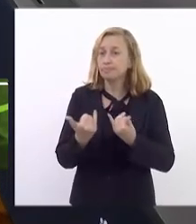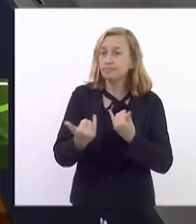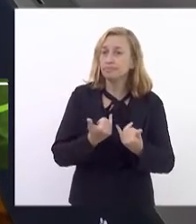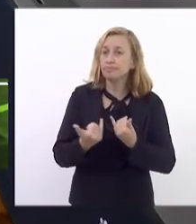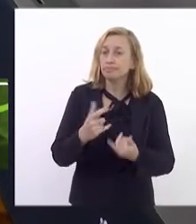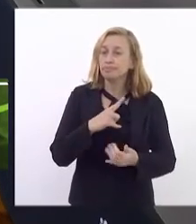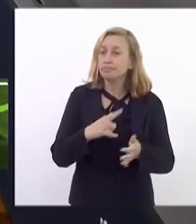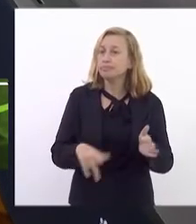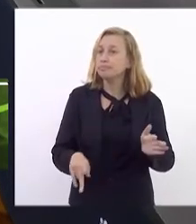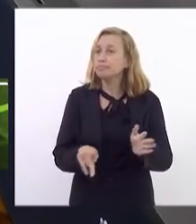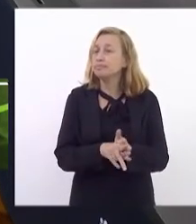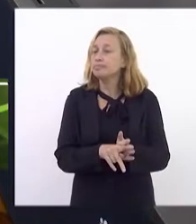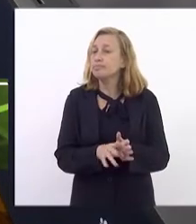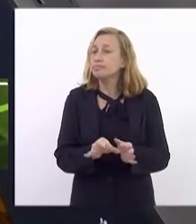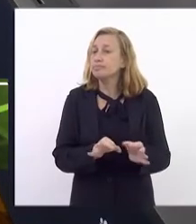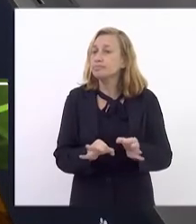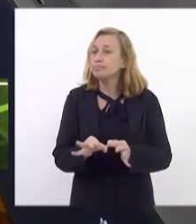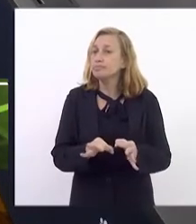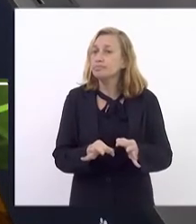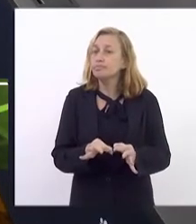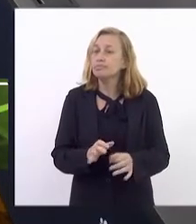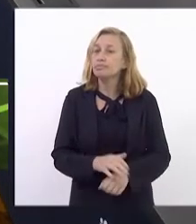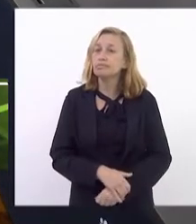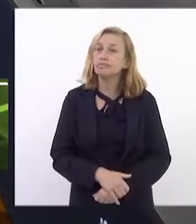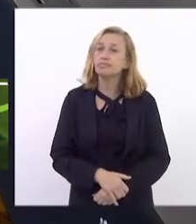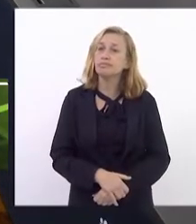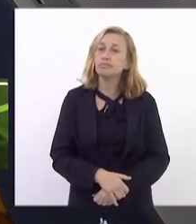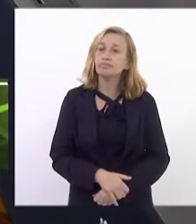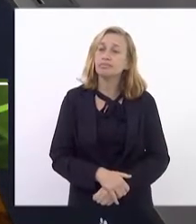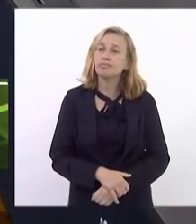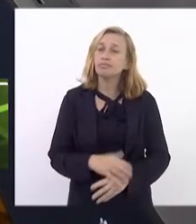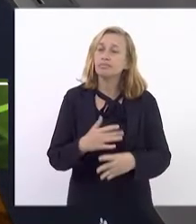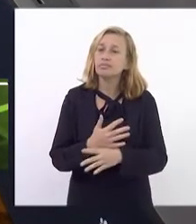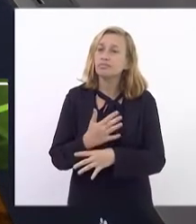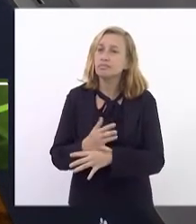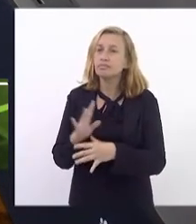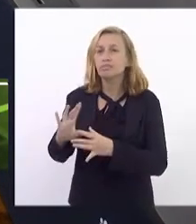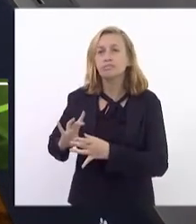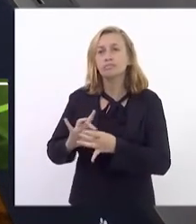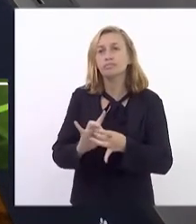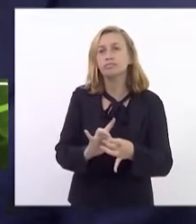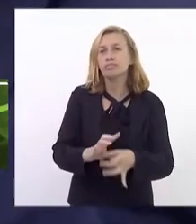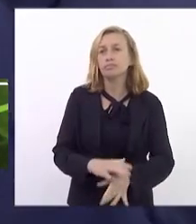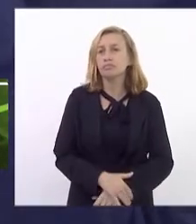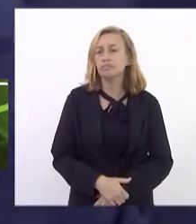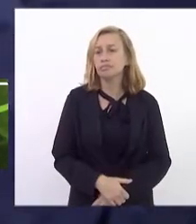o projeto, por exemplo, Cidade Integrada.